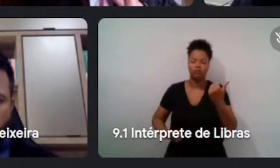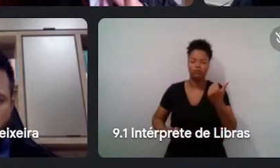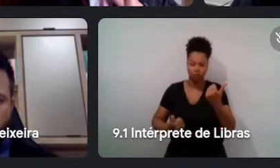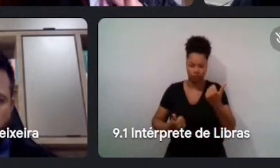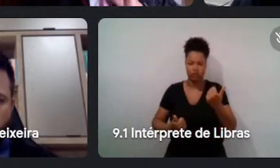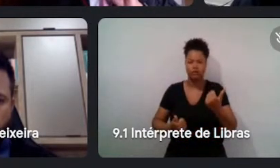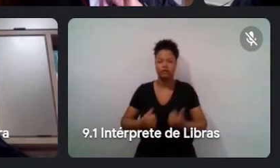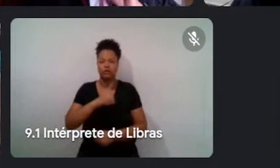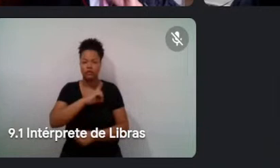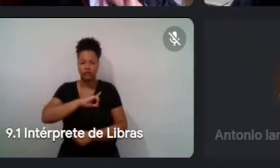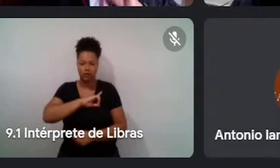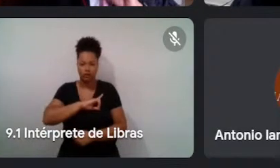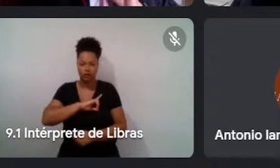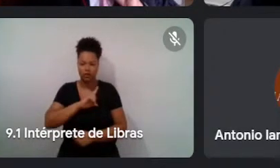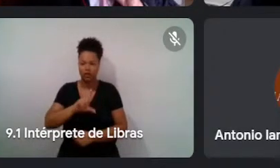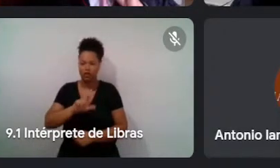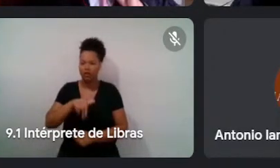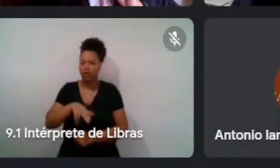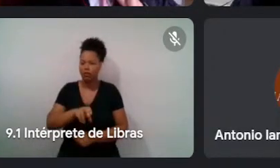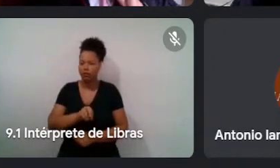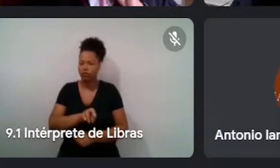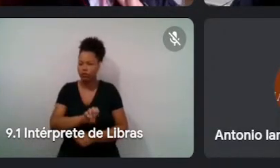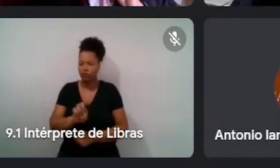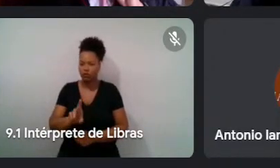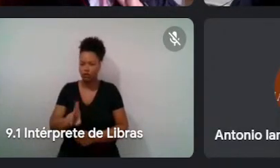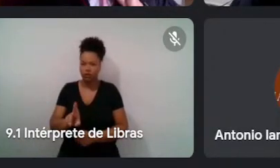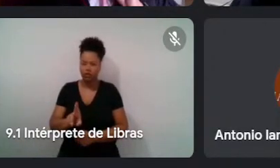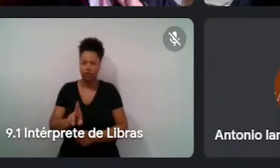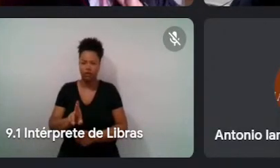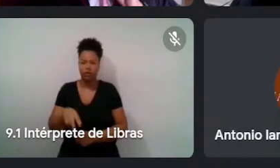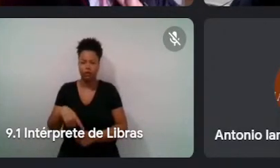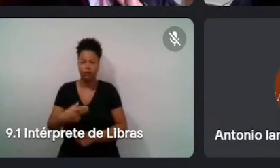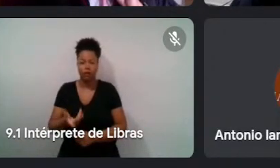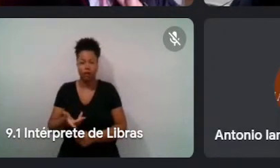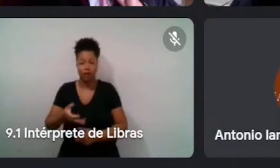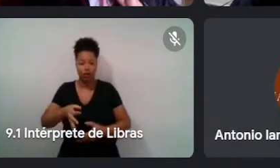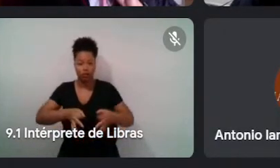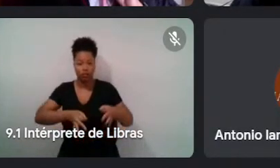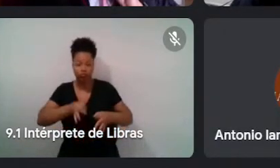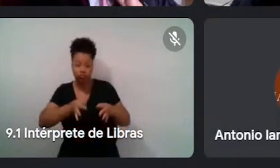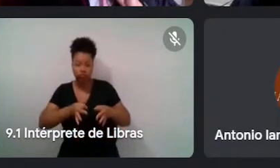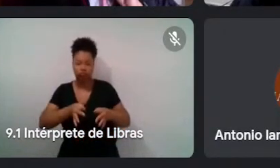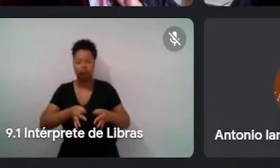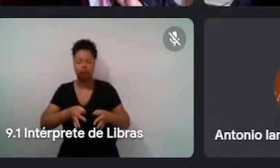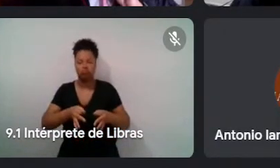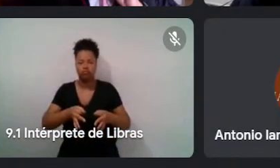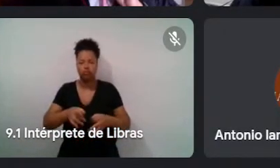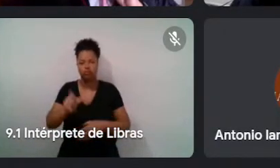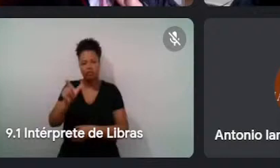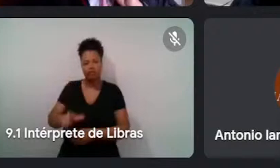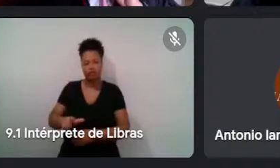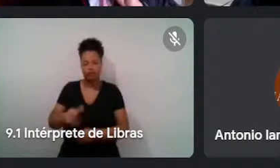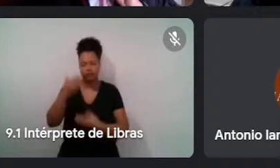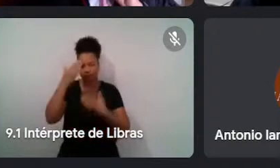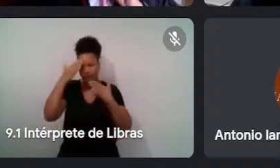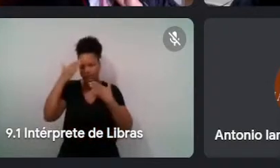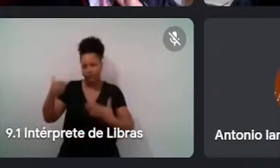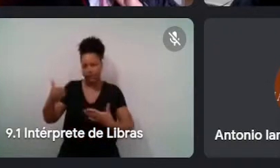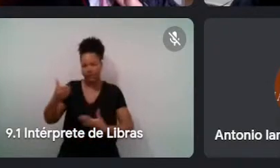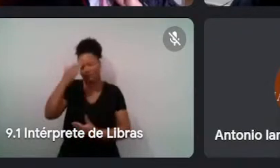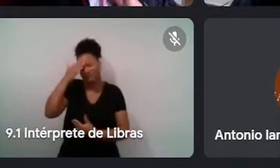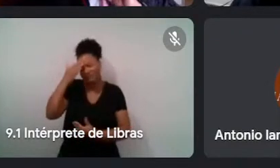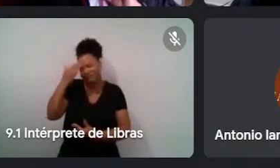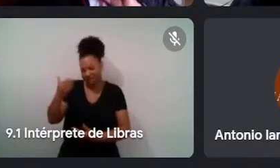desembargador Ítalo Carmo Lamounier, para presidir o referido julgamento do feito. Obrigado. Obrigado,